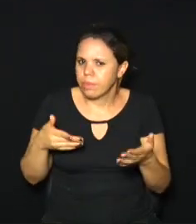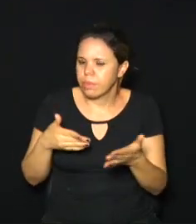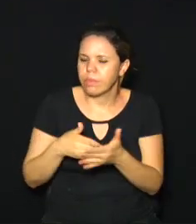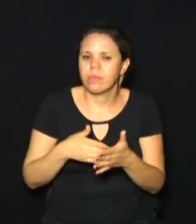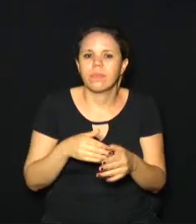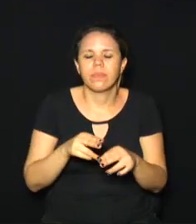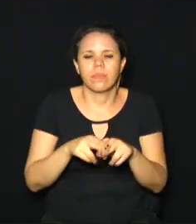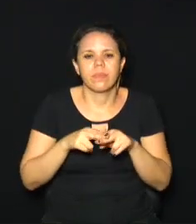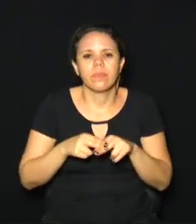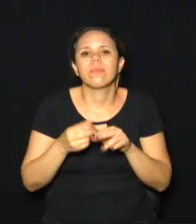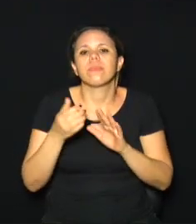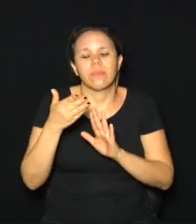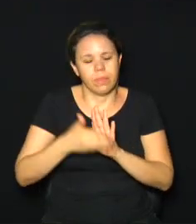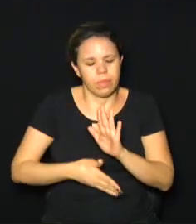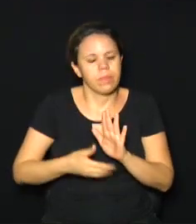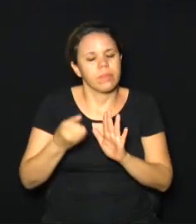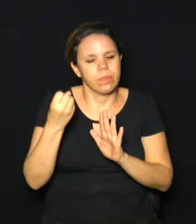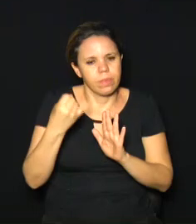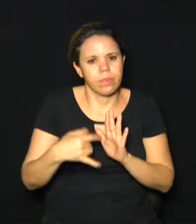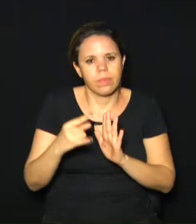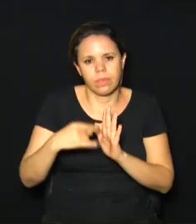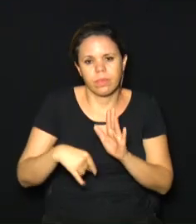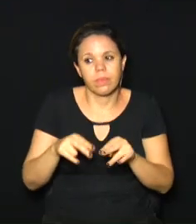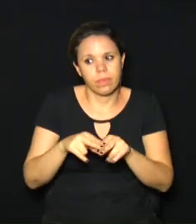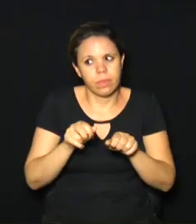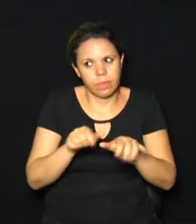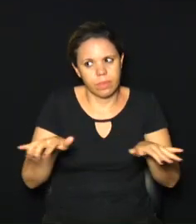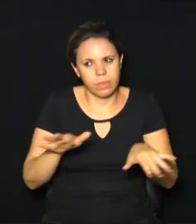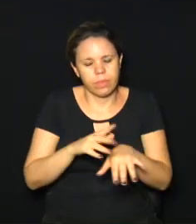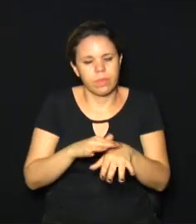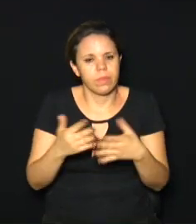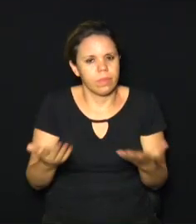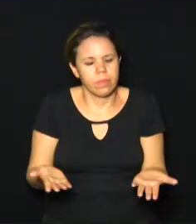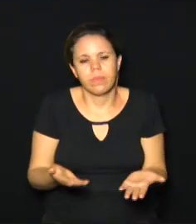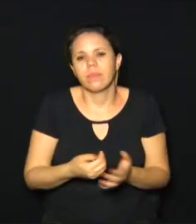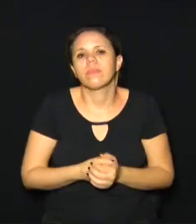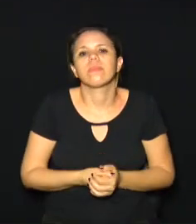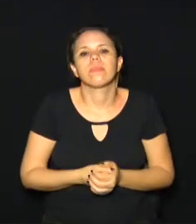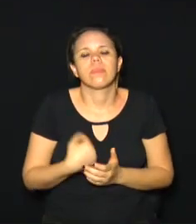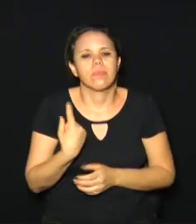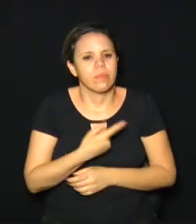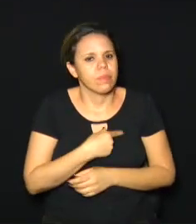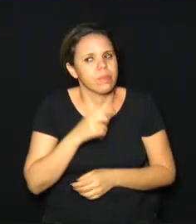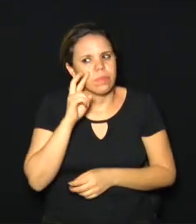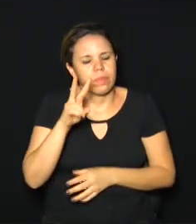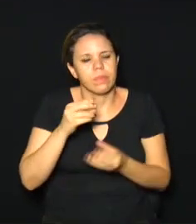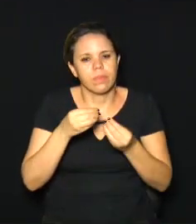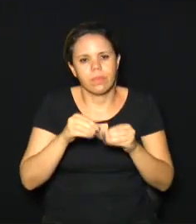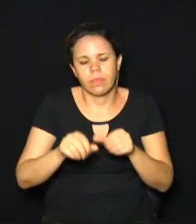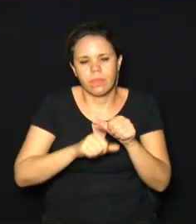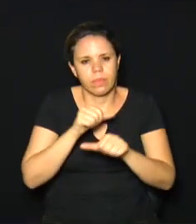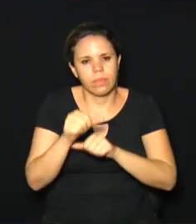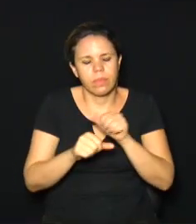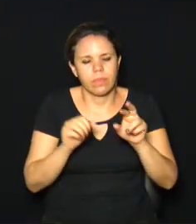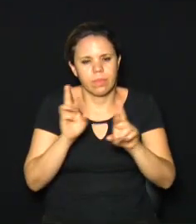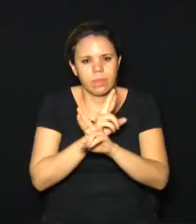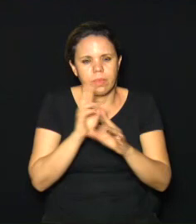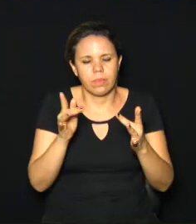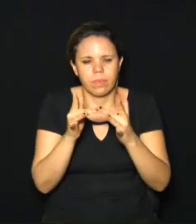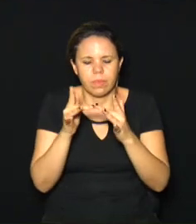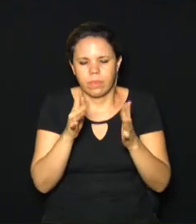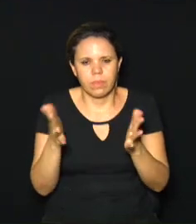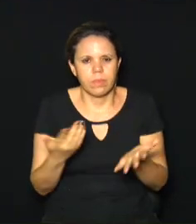com justificativa na própria pandemia, e nós estamos vendo esse impacto tanto nas relações, vamos falar aqui